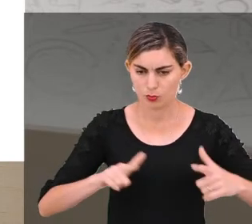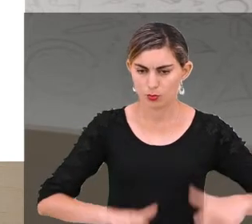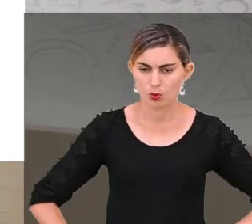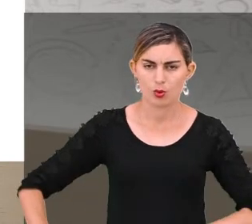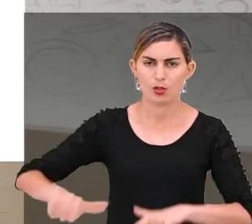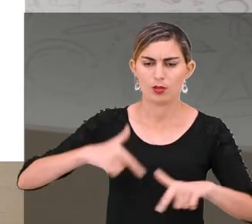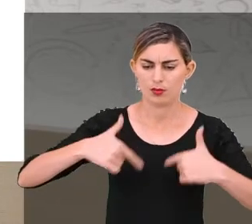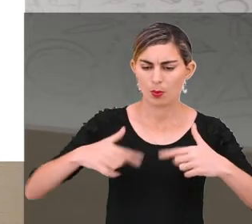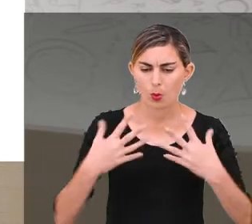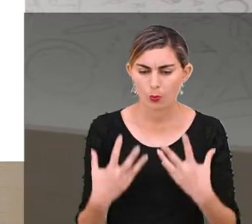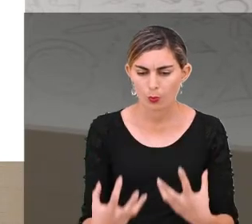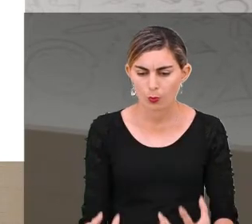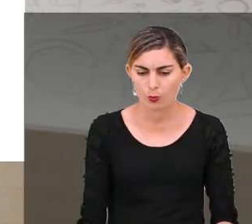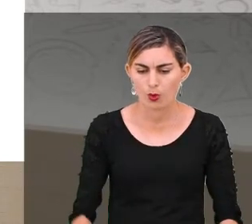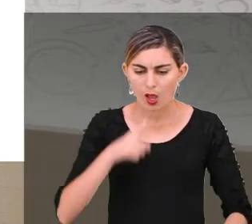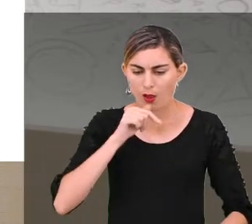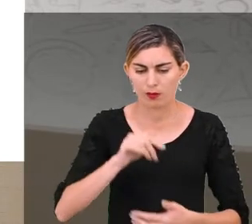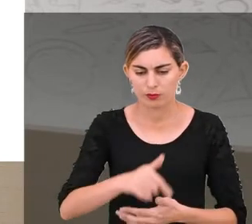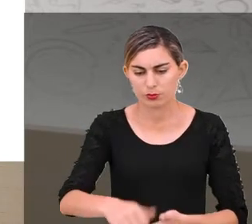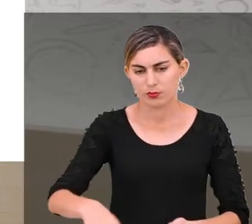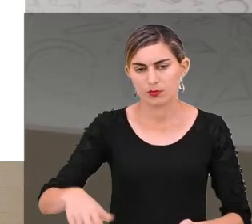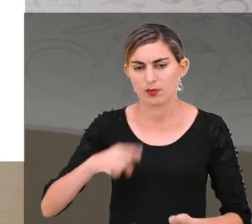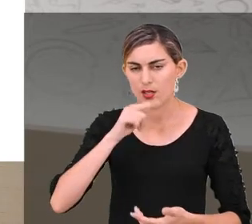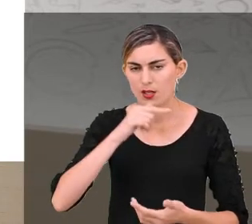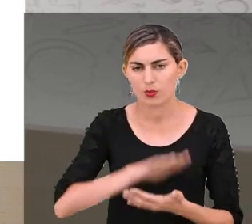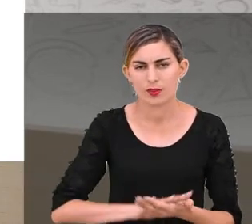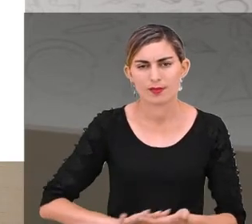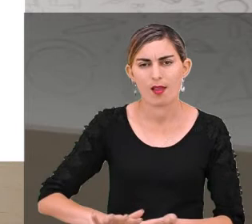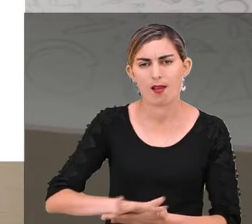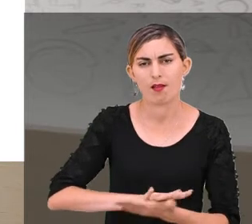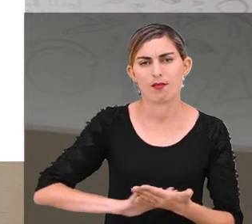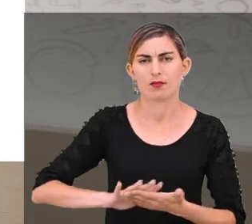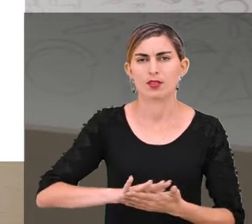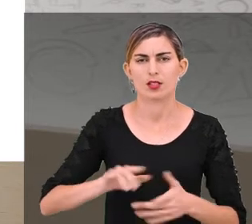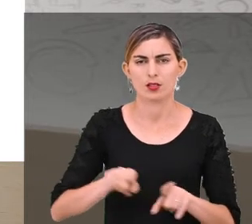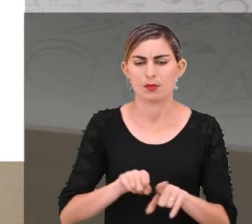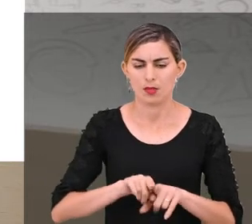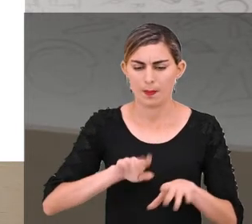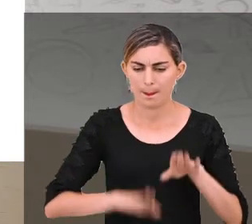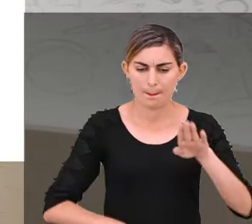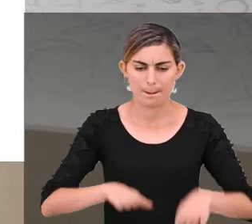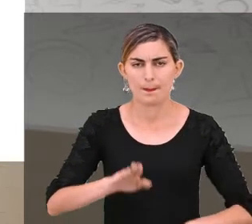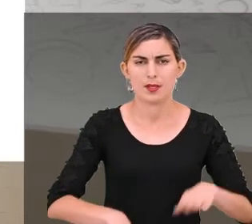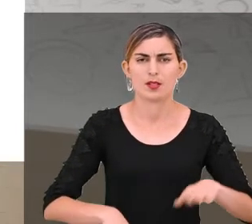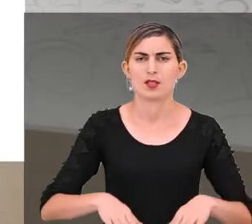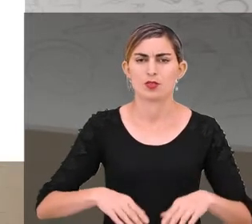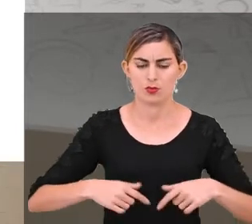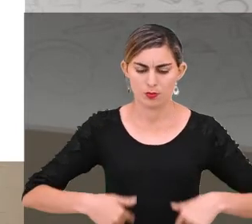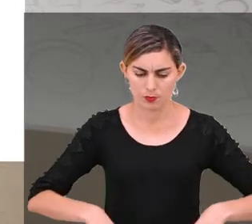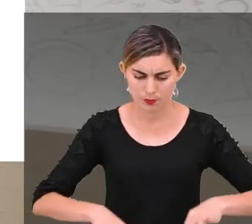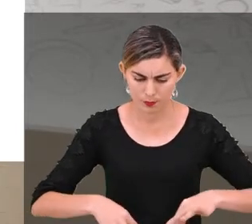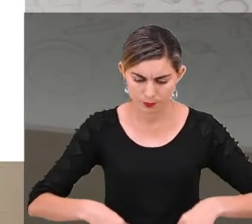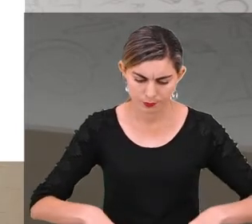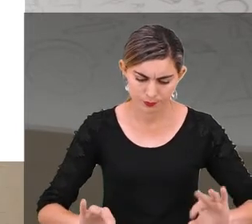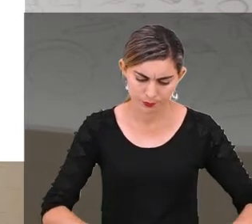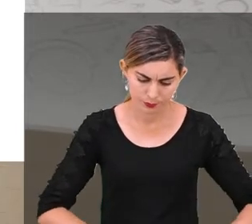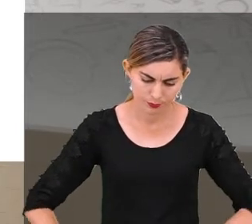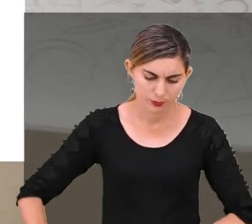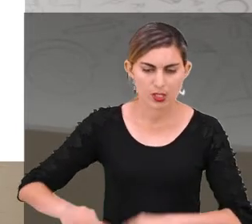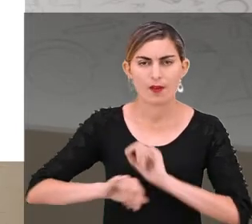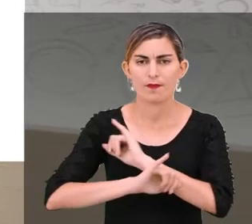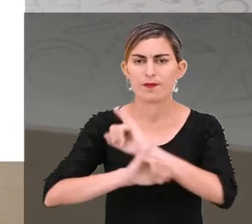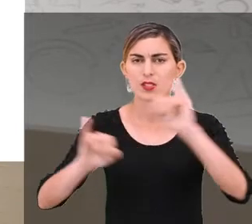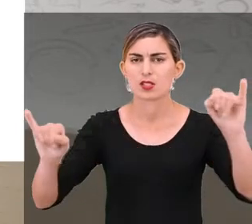de trabalho sempre seca, adotando assim piso antiaderente quando for aplicável e